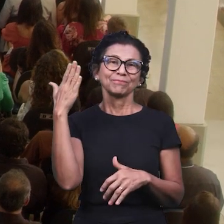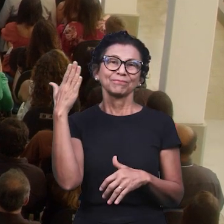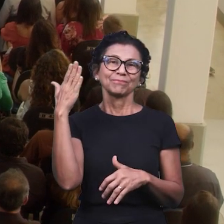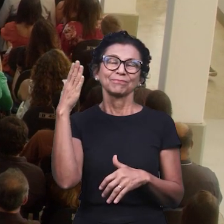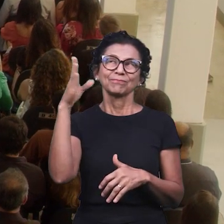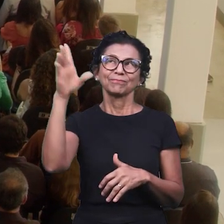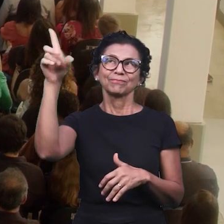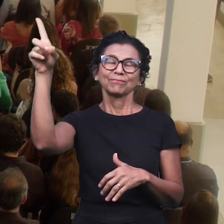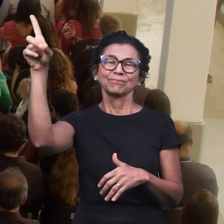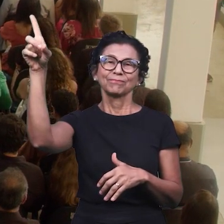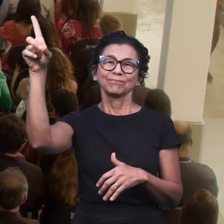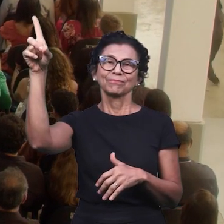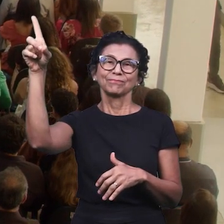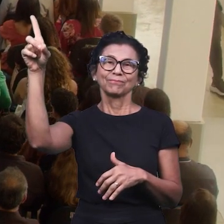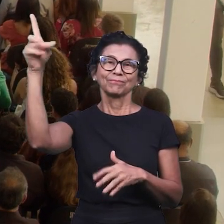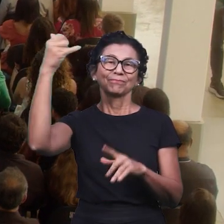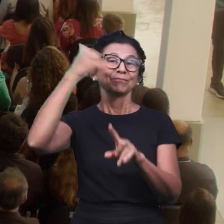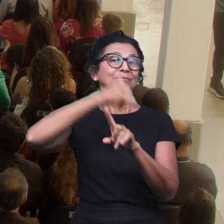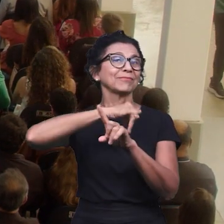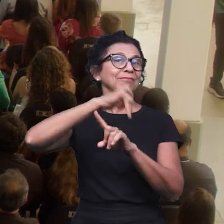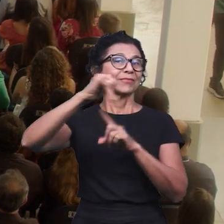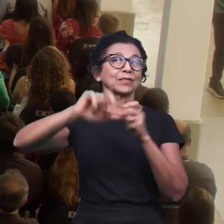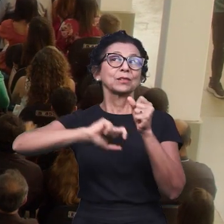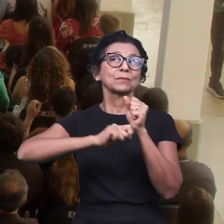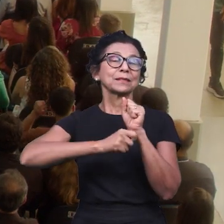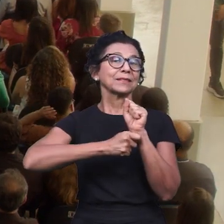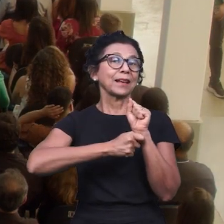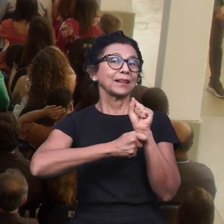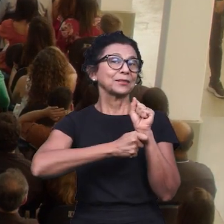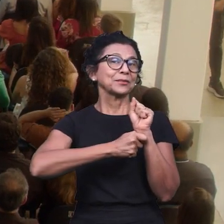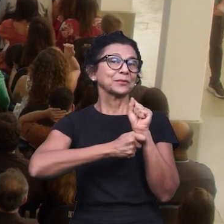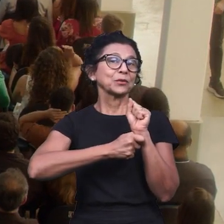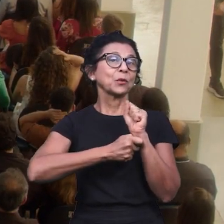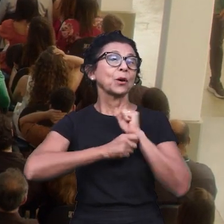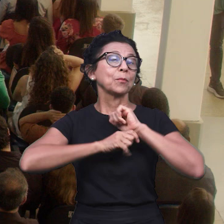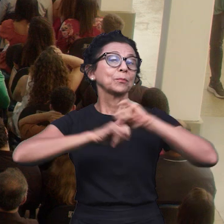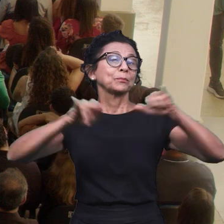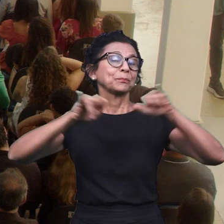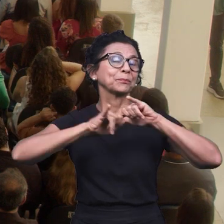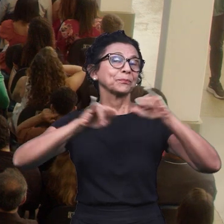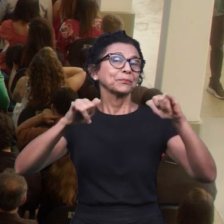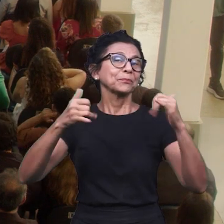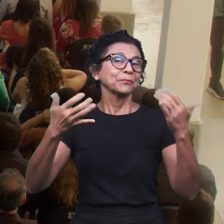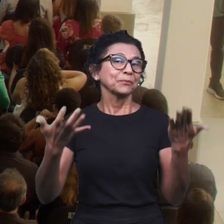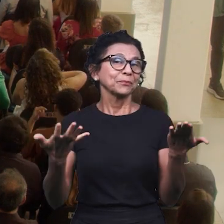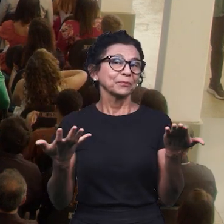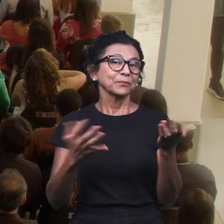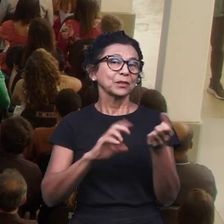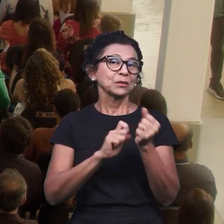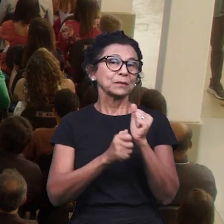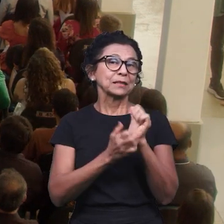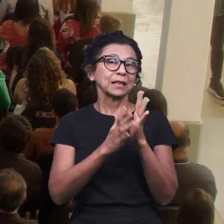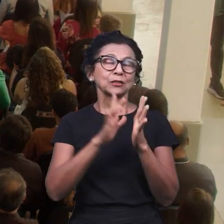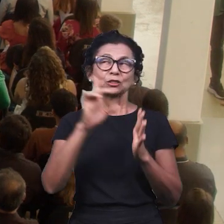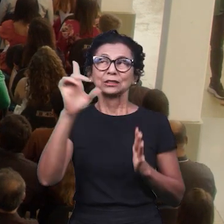Festas, em que ali foram falado, né, a respeito de uma